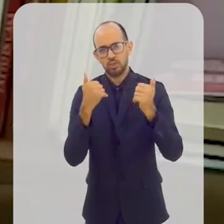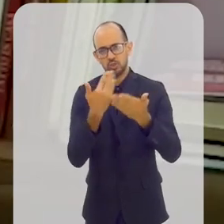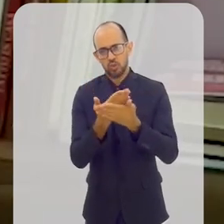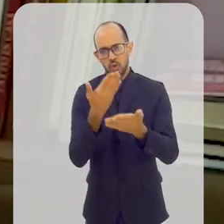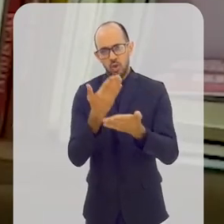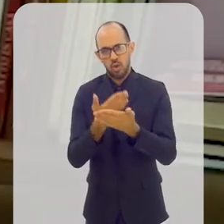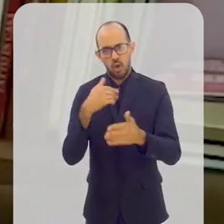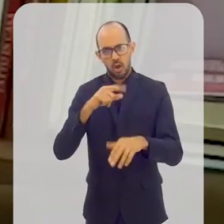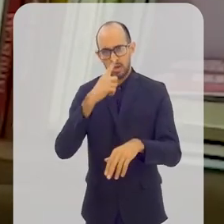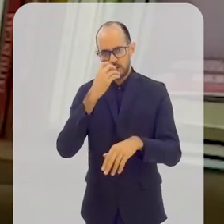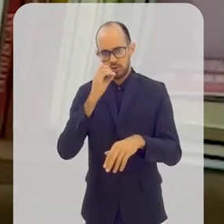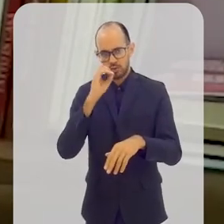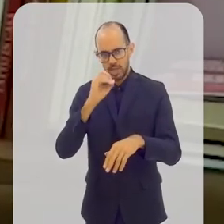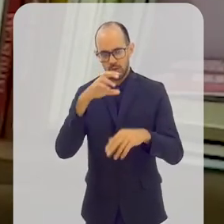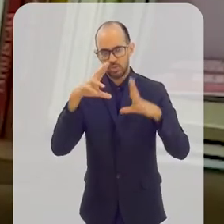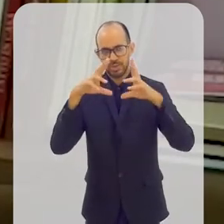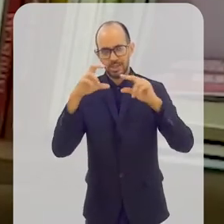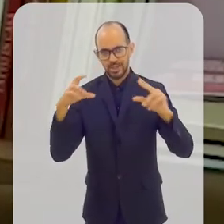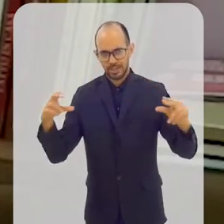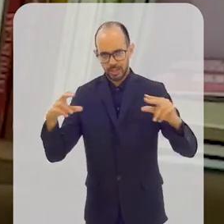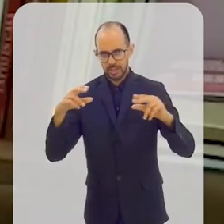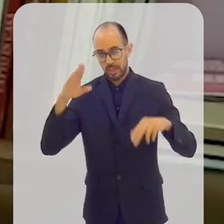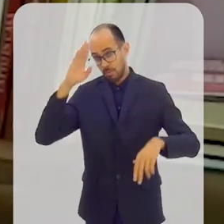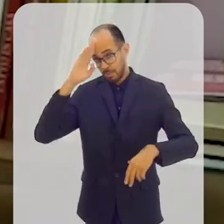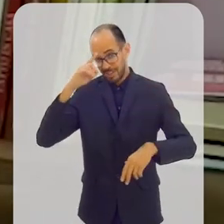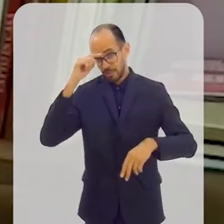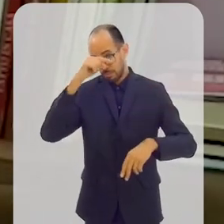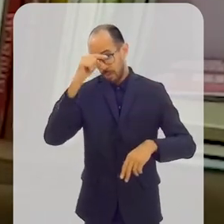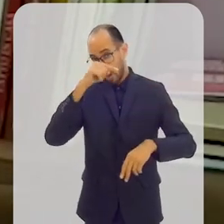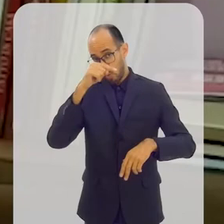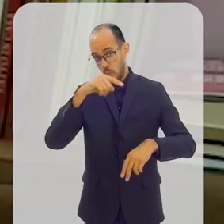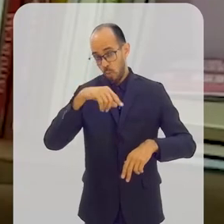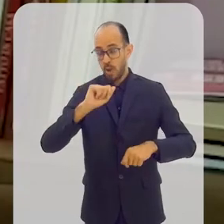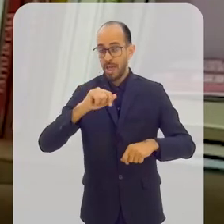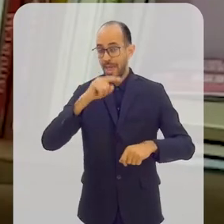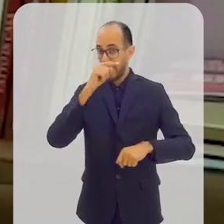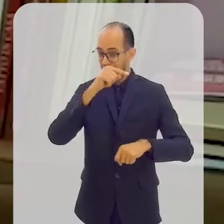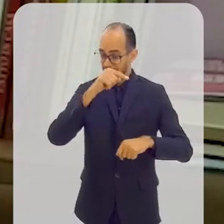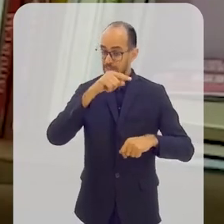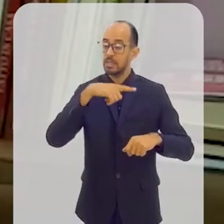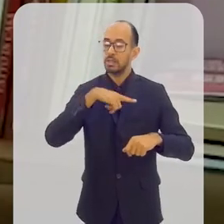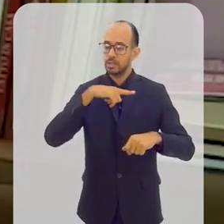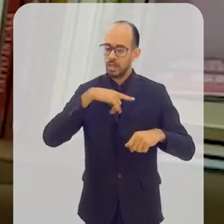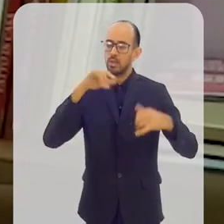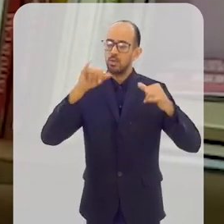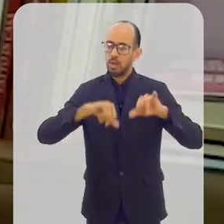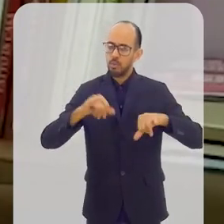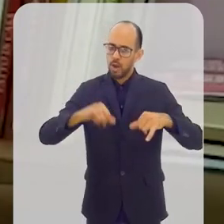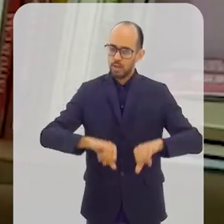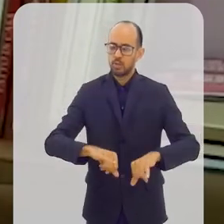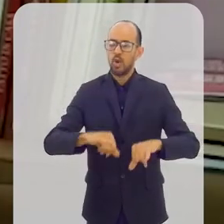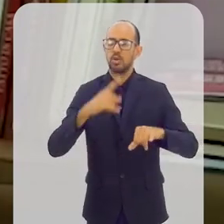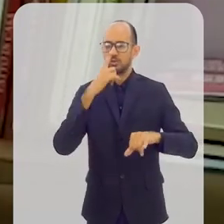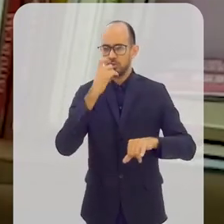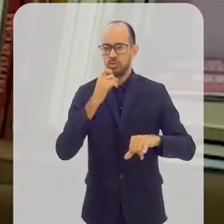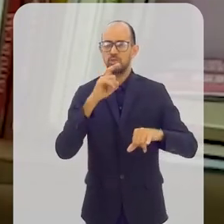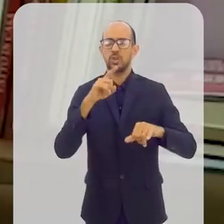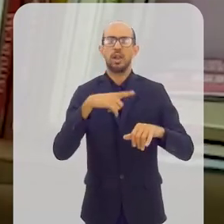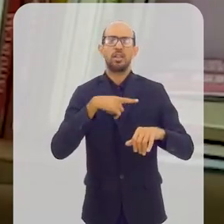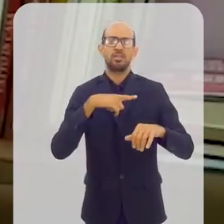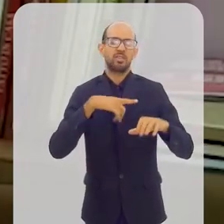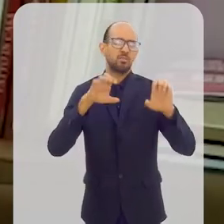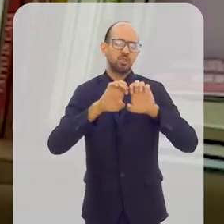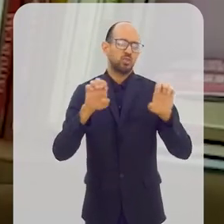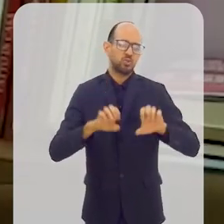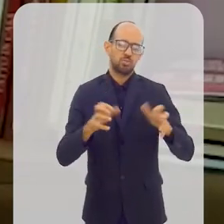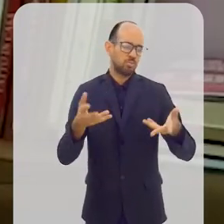principal escola privada do estado de Santa Catarina. Hoje, essa escola tem um grande laboratório de resíduos, ela tem uma